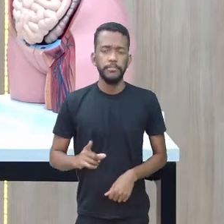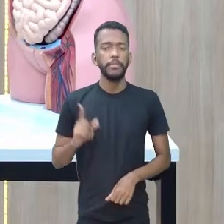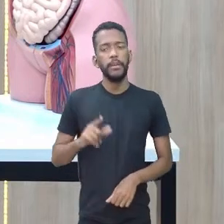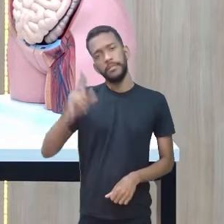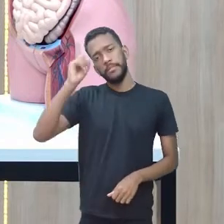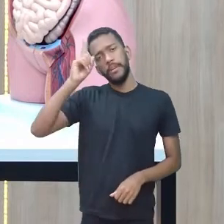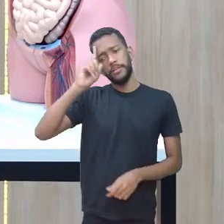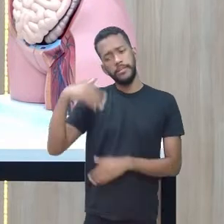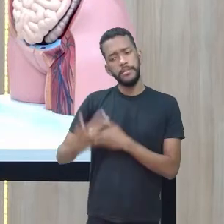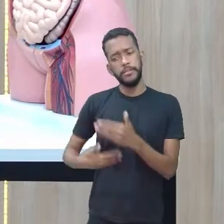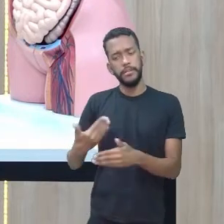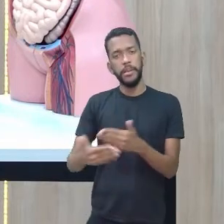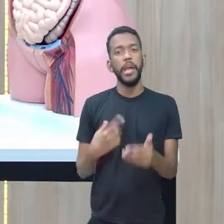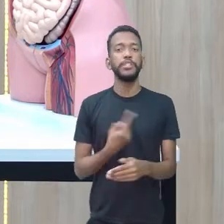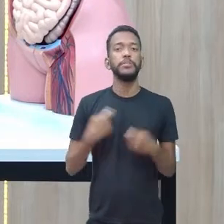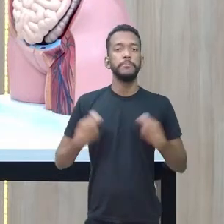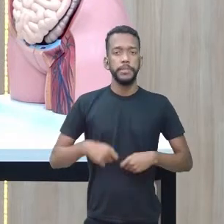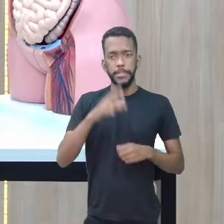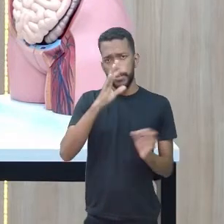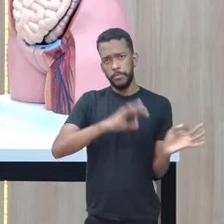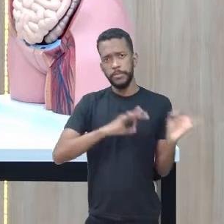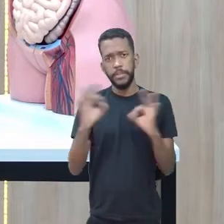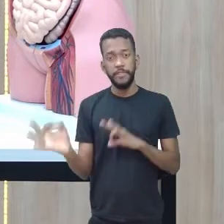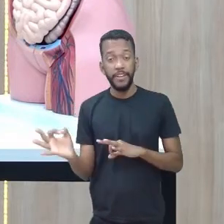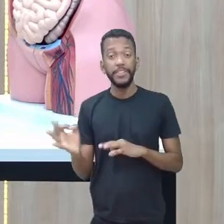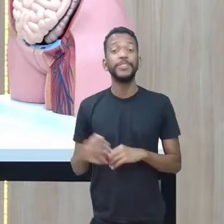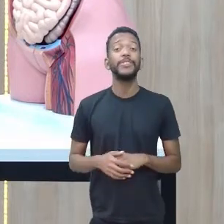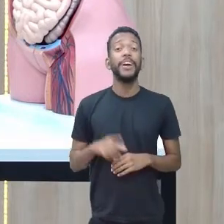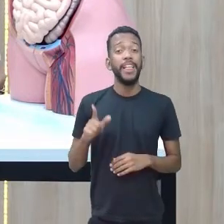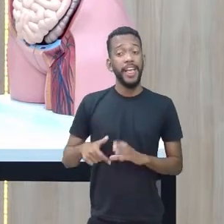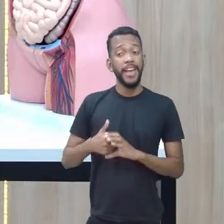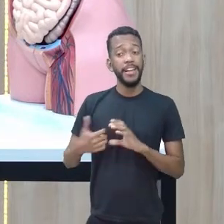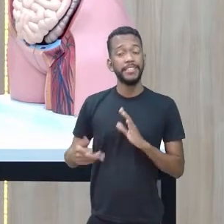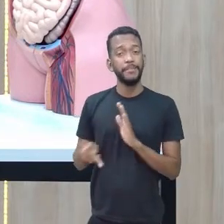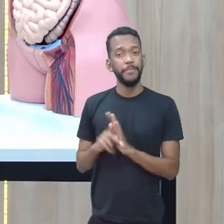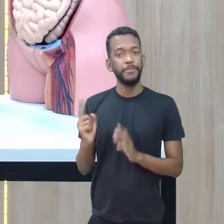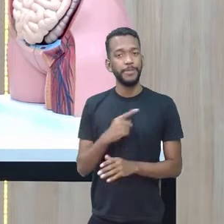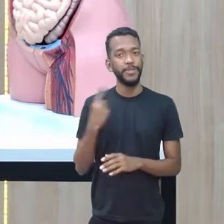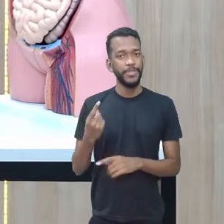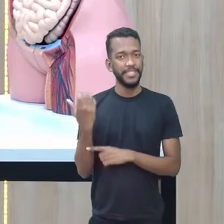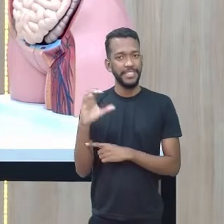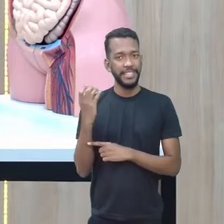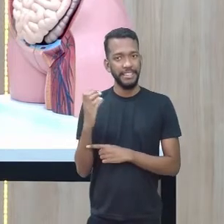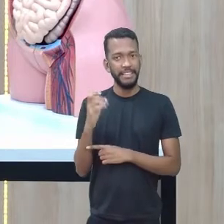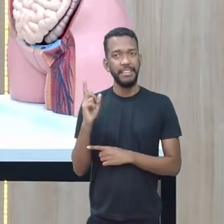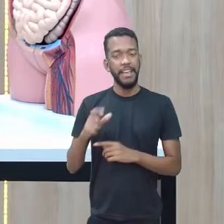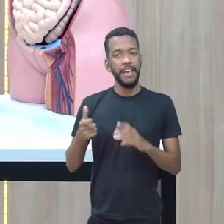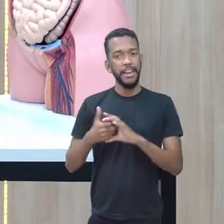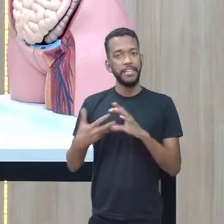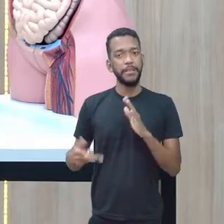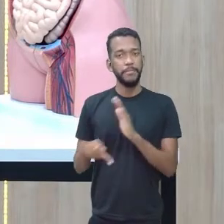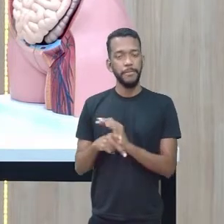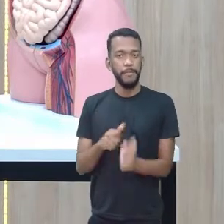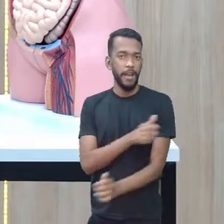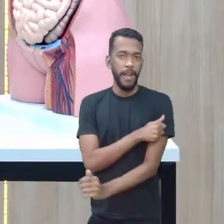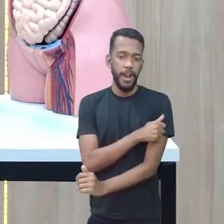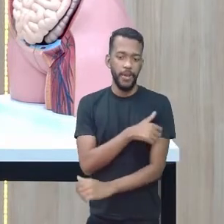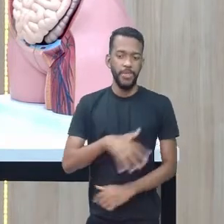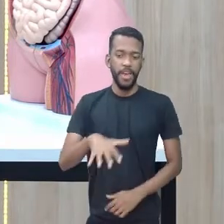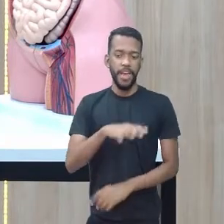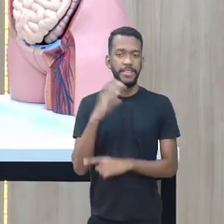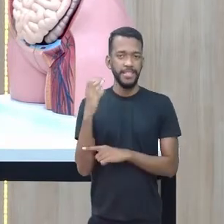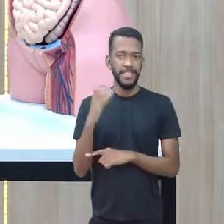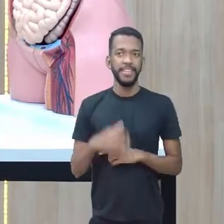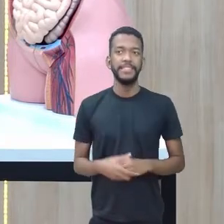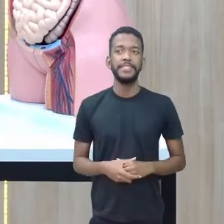a dia, a gente precisa ser mais observador. Essa é uma característica de um cientista, essa é a característica de um bom aluno de ciência. Olha o